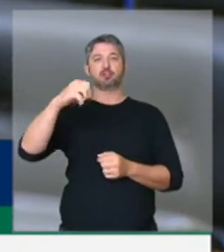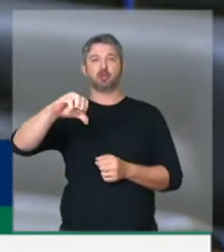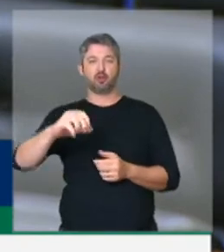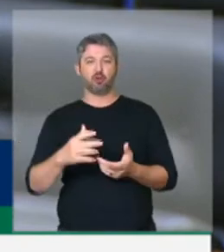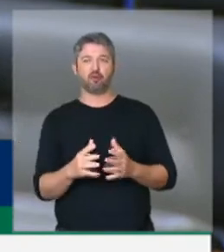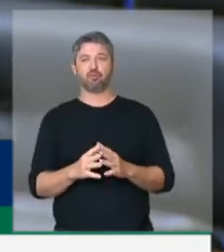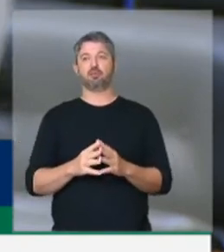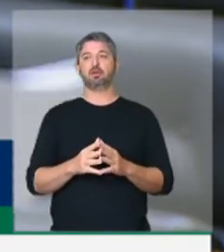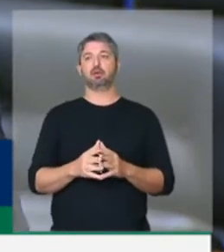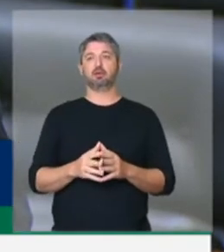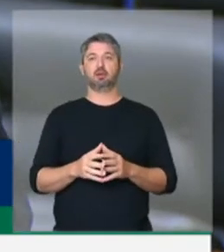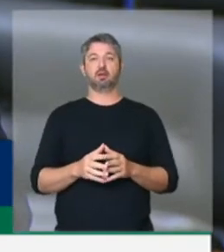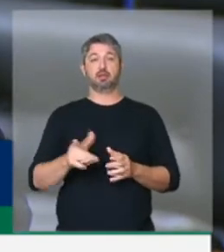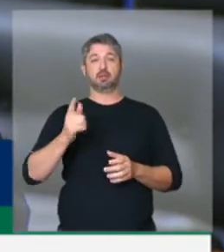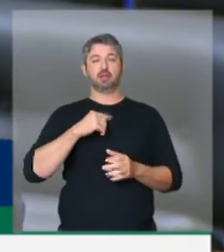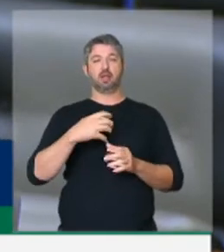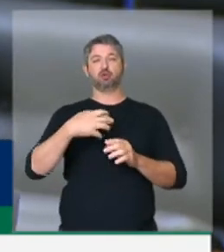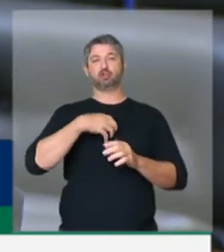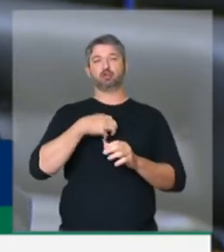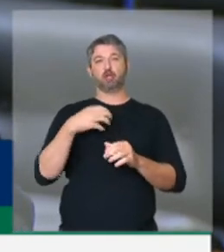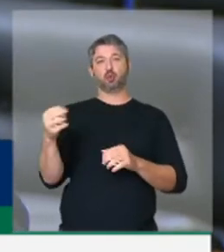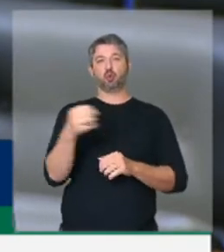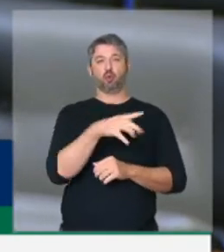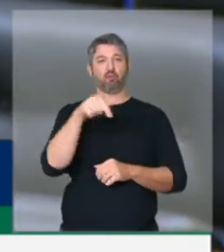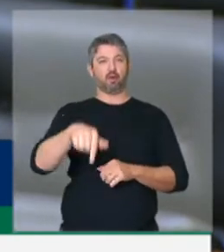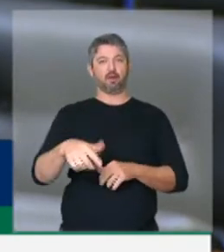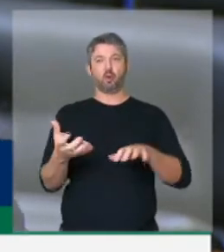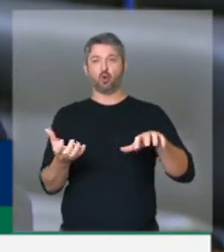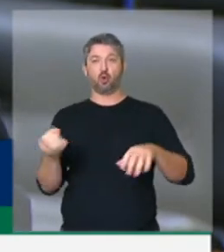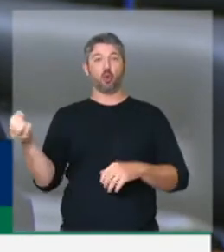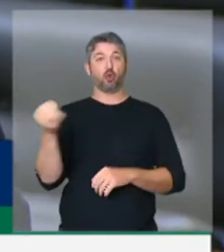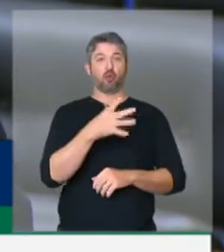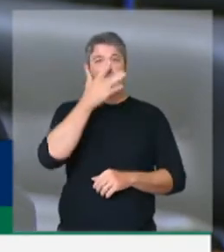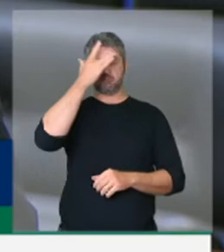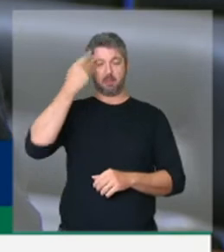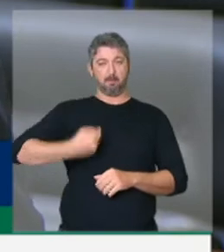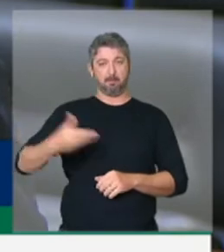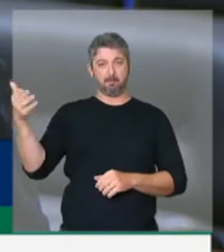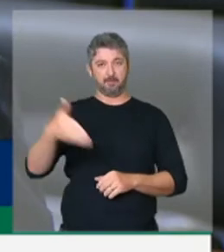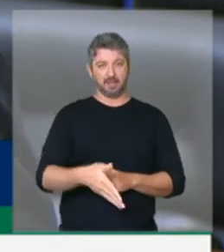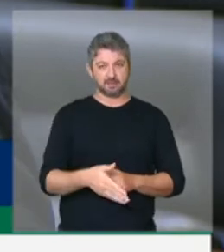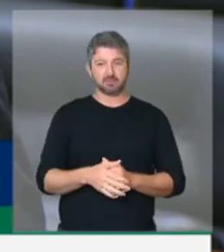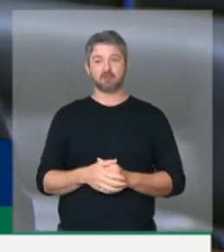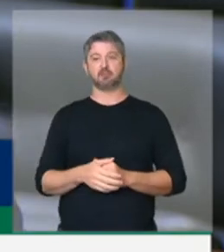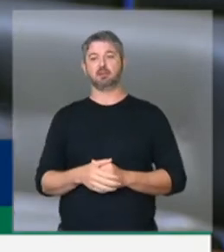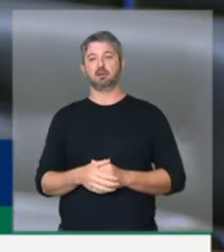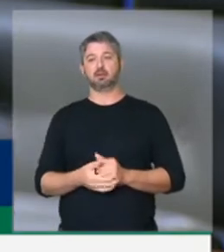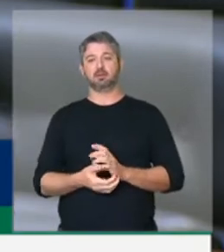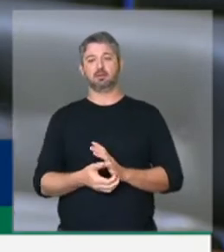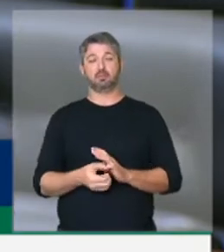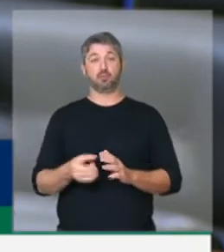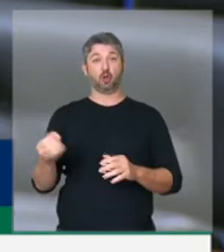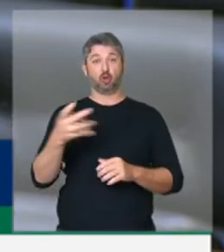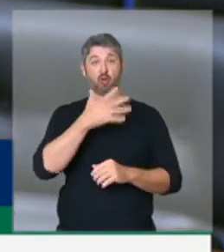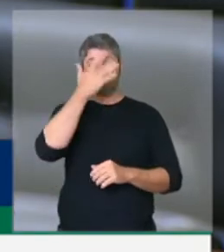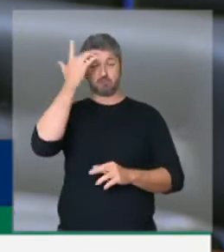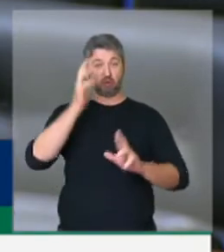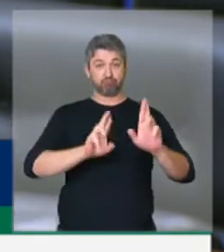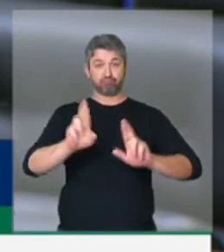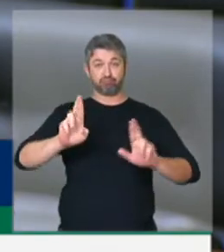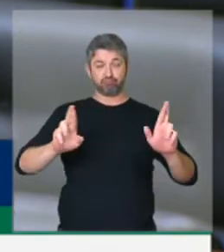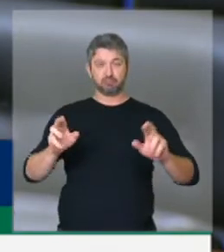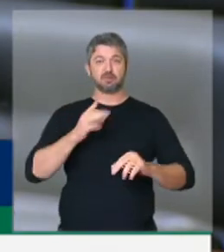um novo figurino do Parlamento Brasileiro, com novos participantes, né, novos atores, e esses